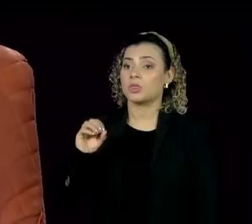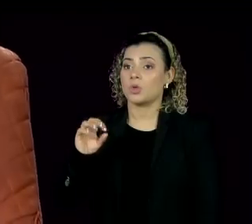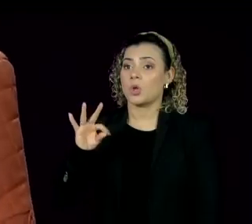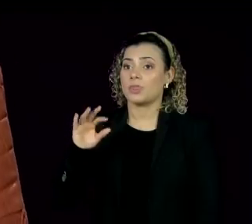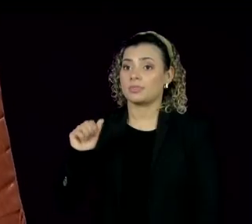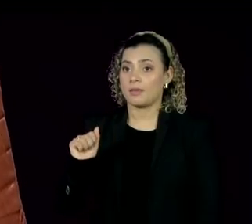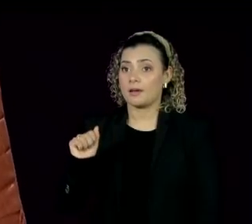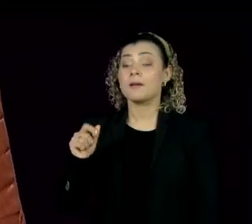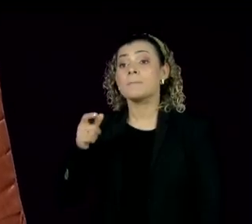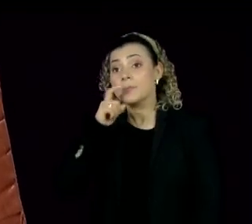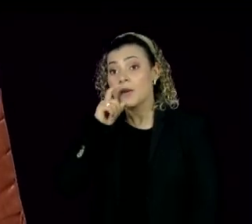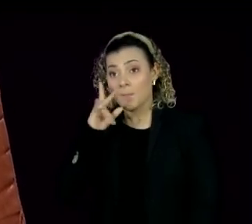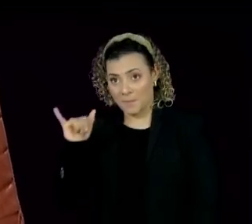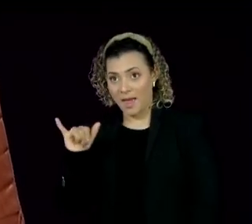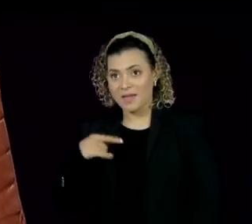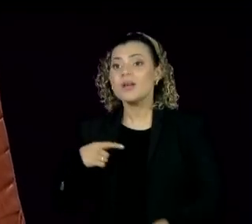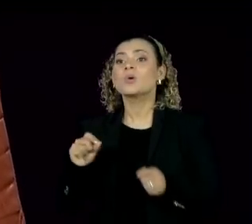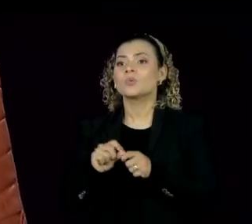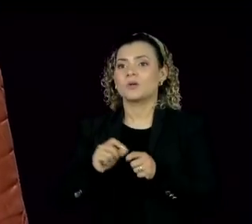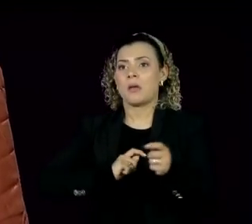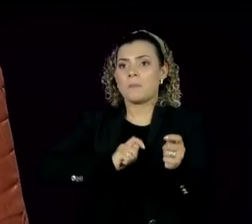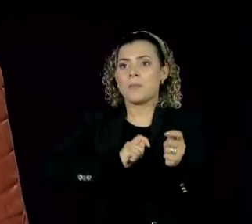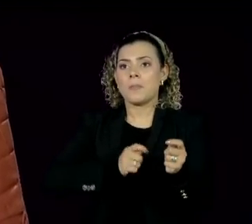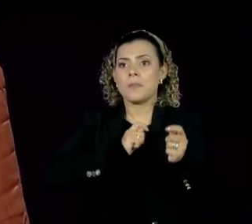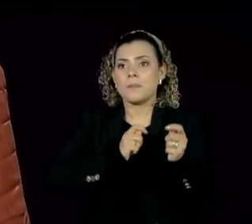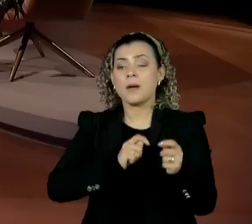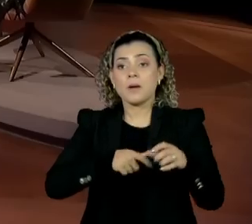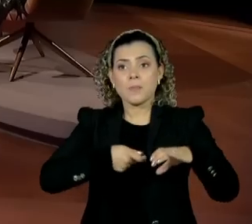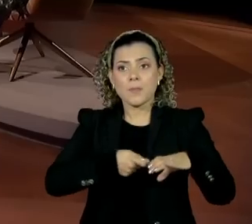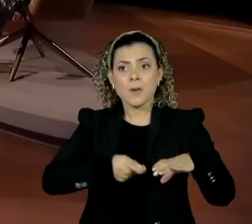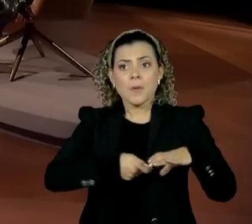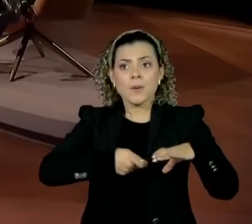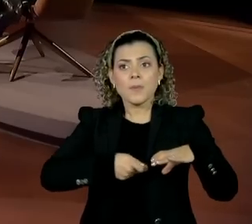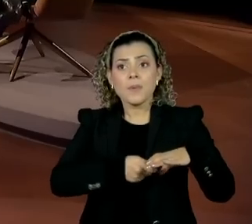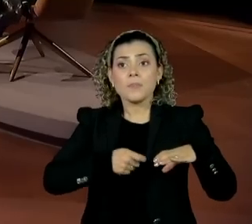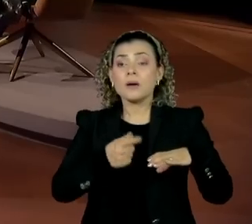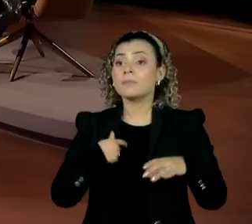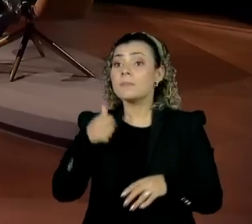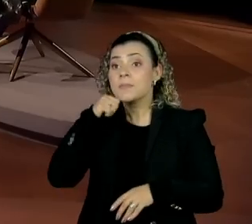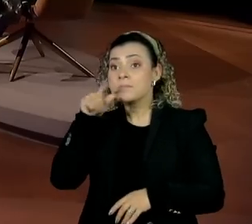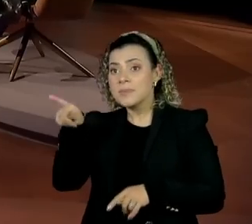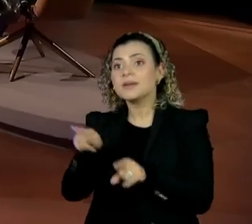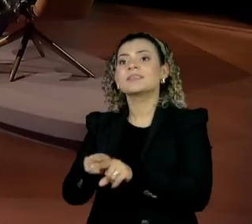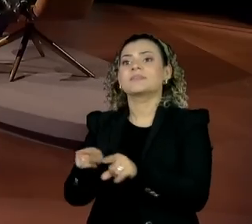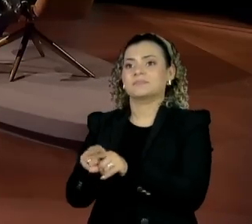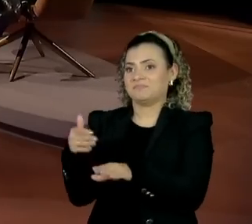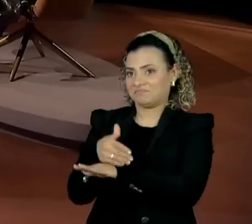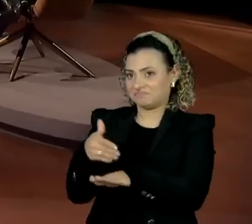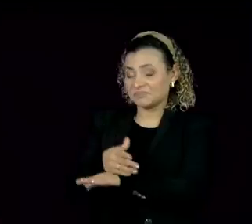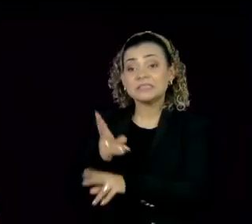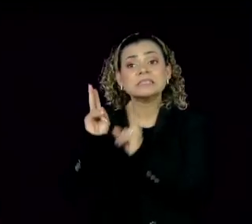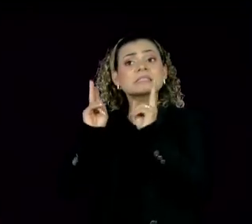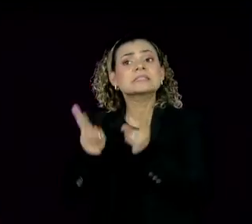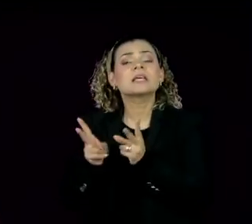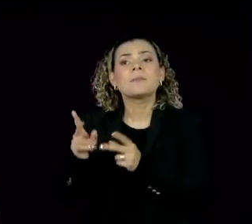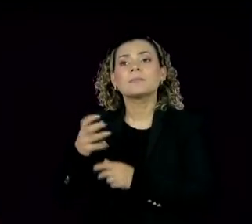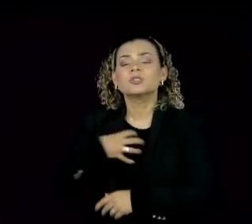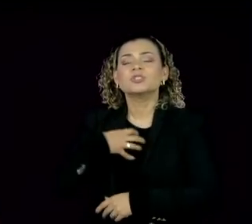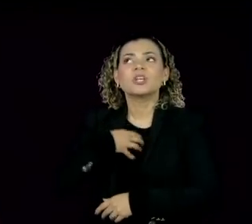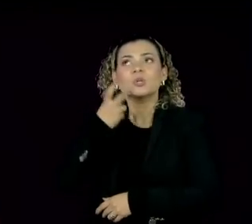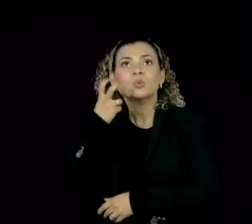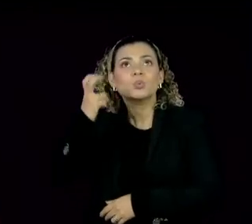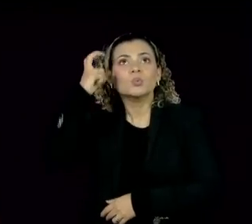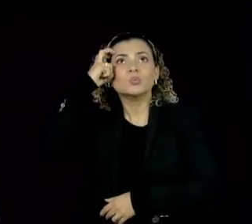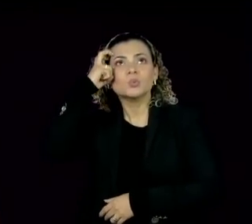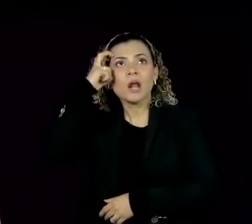pai tocava cuíca e minha mãe cantava e tocava ganzá. Então, sempre teve um lado da cultura e da arte na